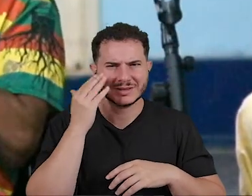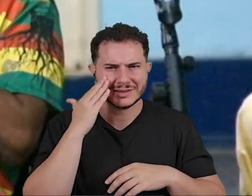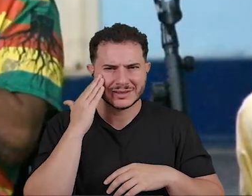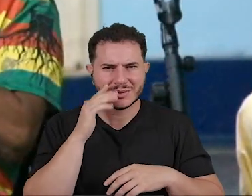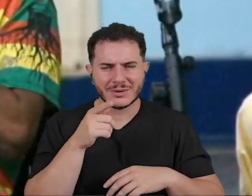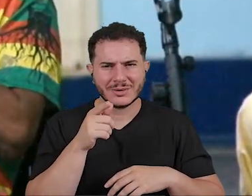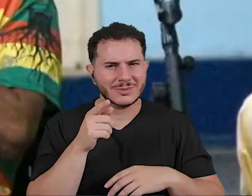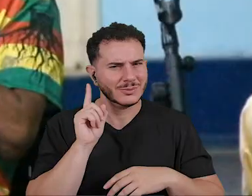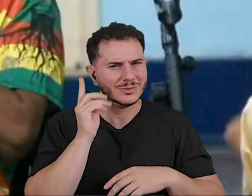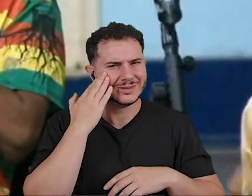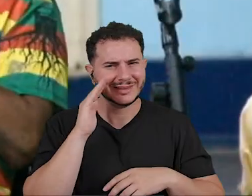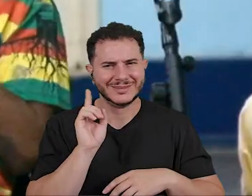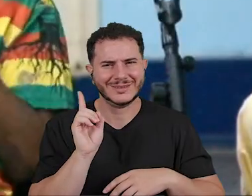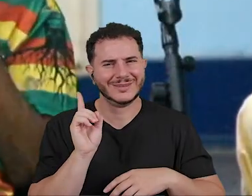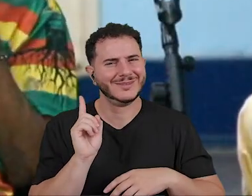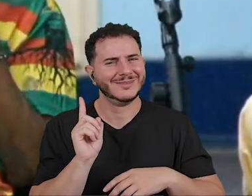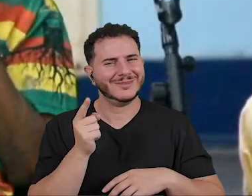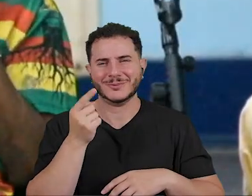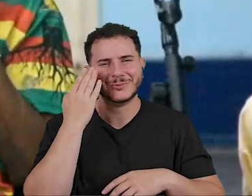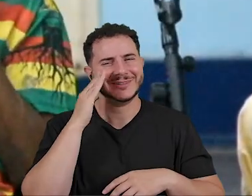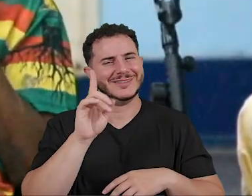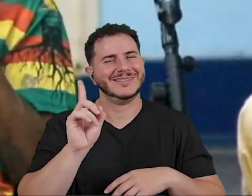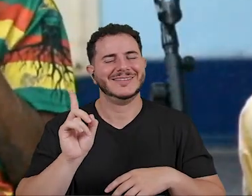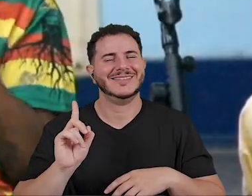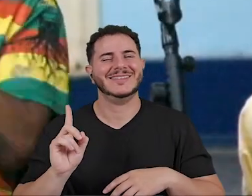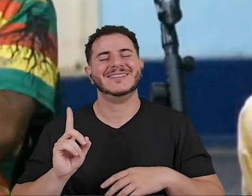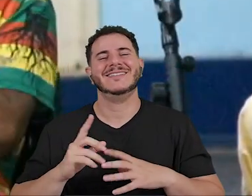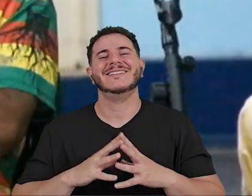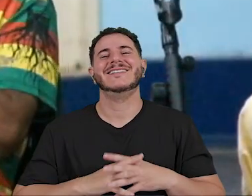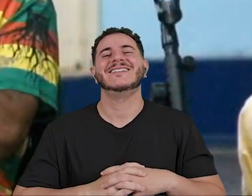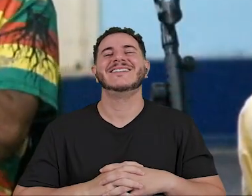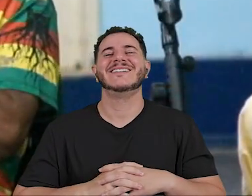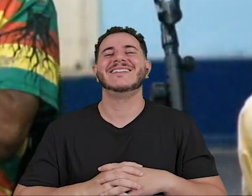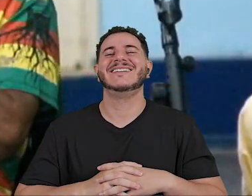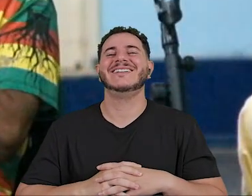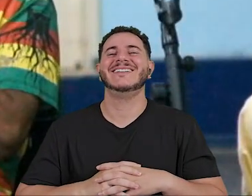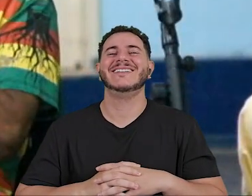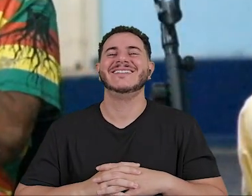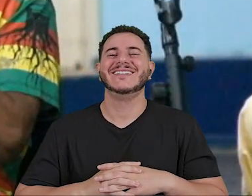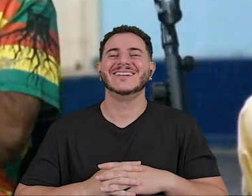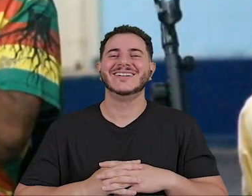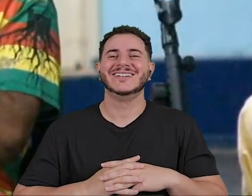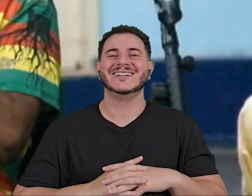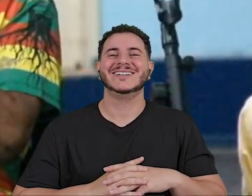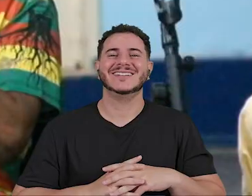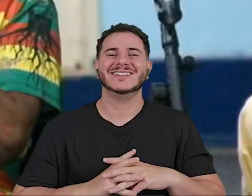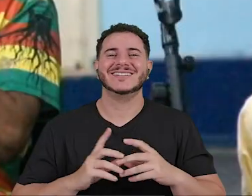entendeu. Porque, olha, o mais difícil é a música.